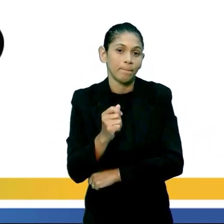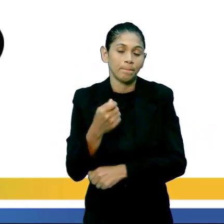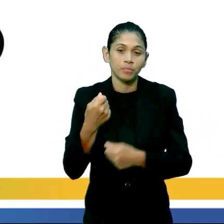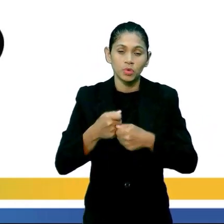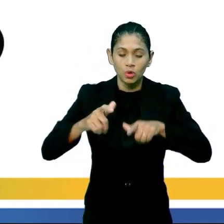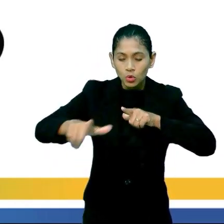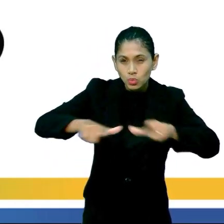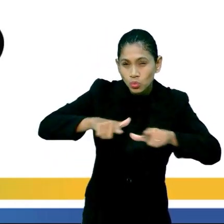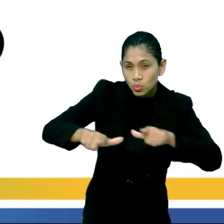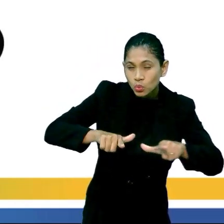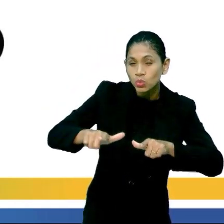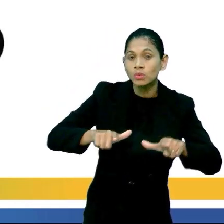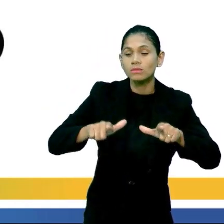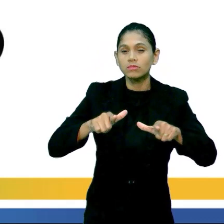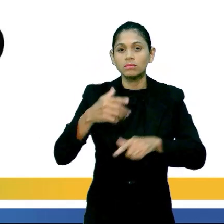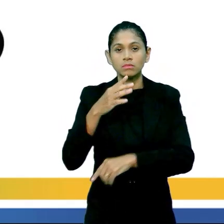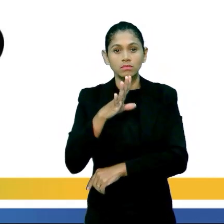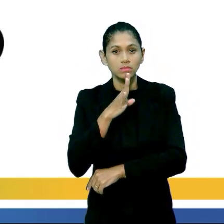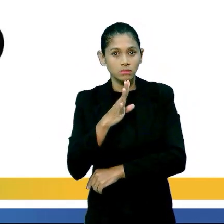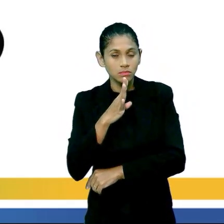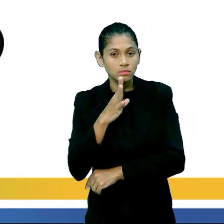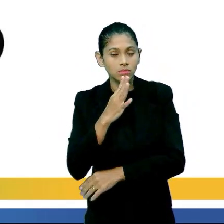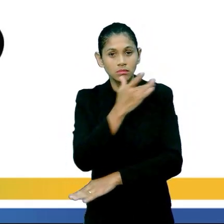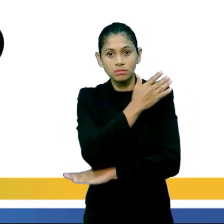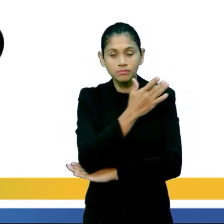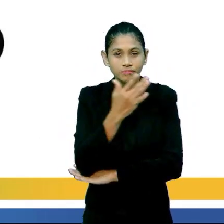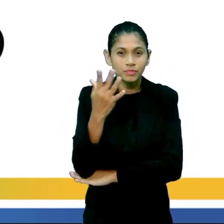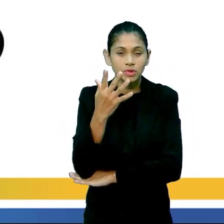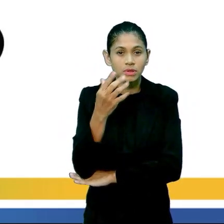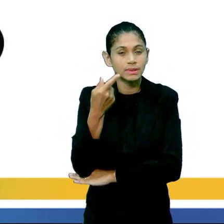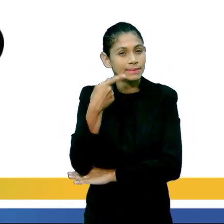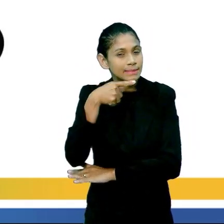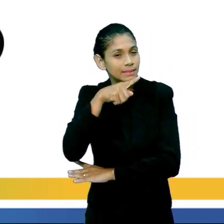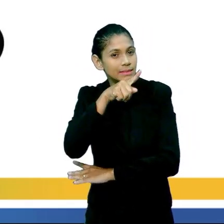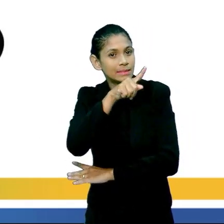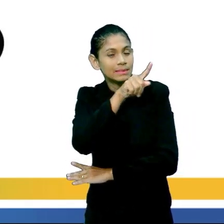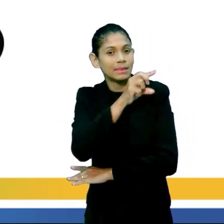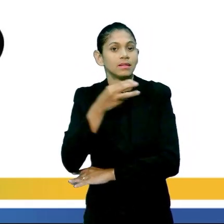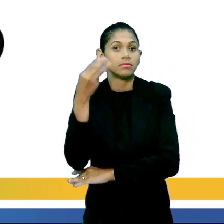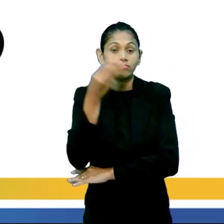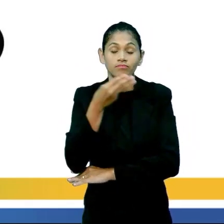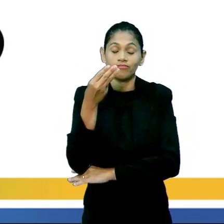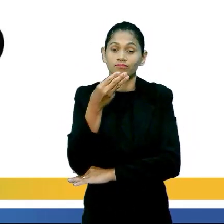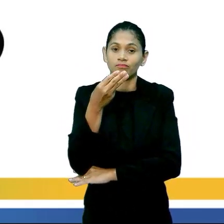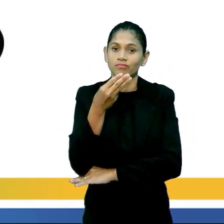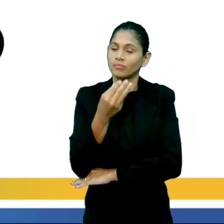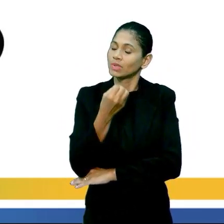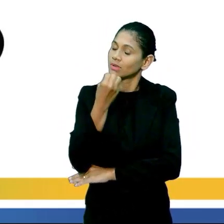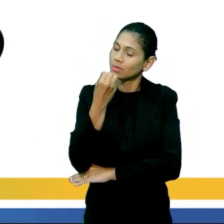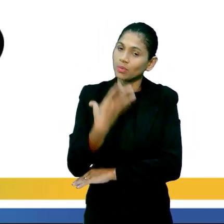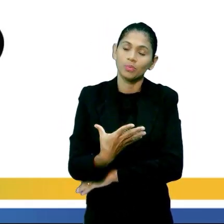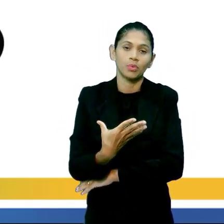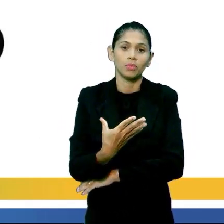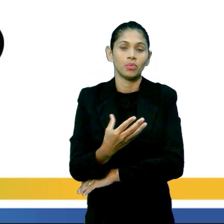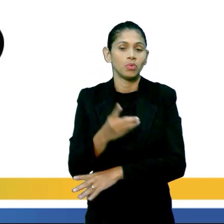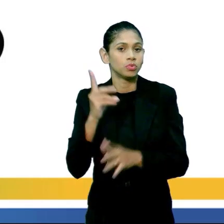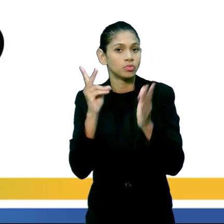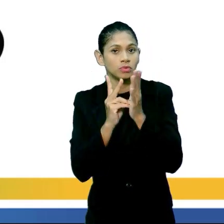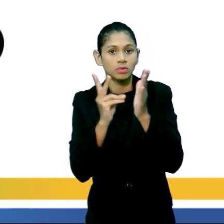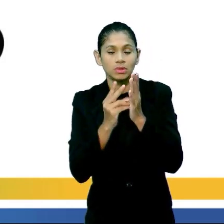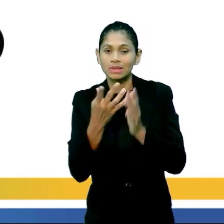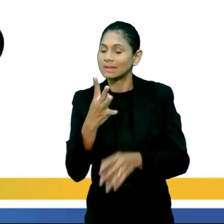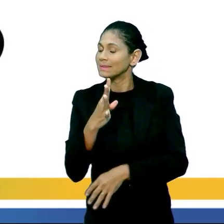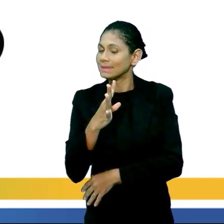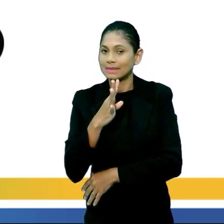e o conhecimento com relação à planta, que é a cana-de-açúcar, não estavam rendendo, né? Os índios não conheciam, os indígenas